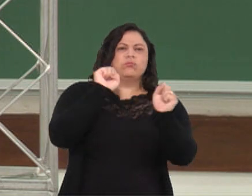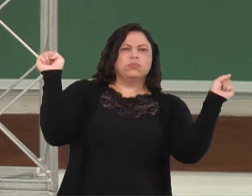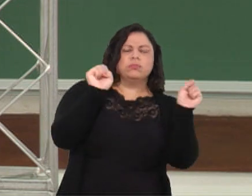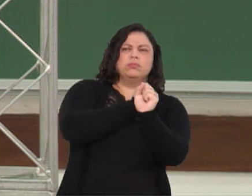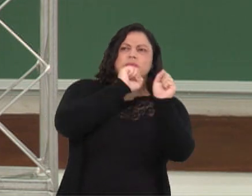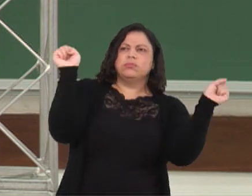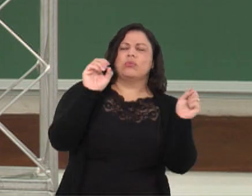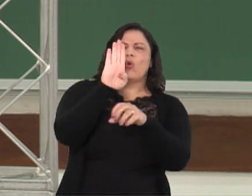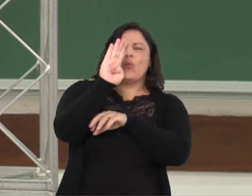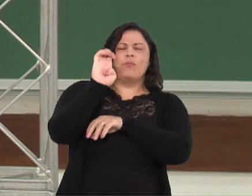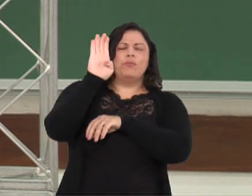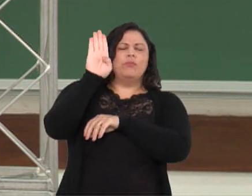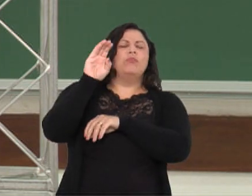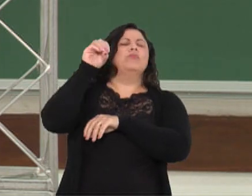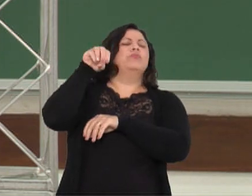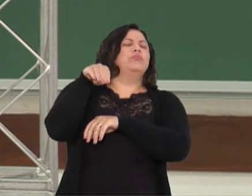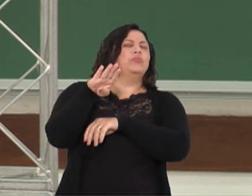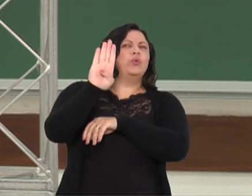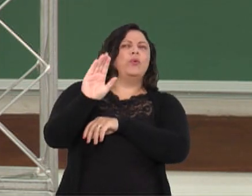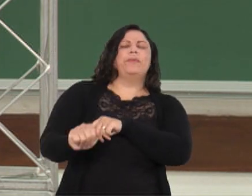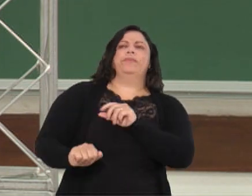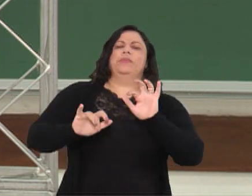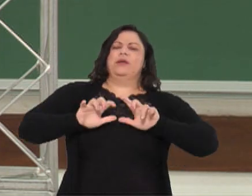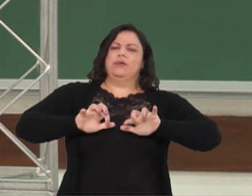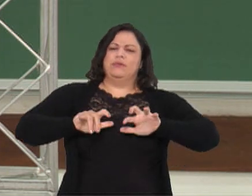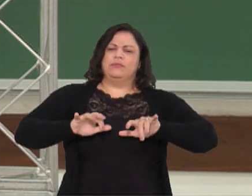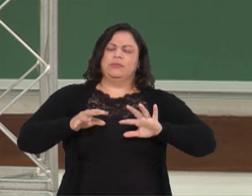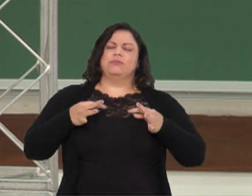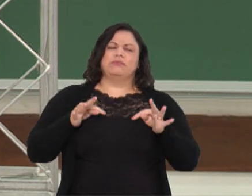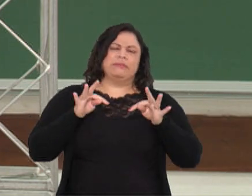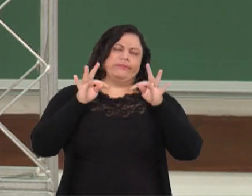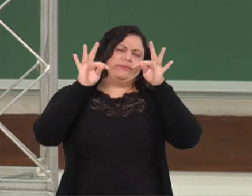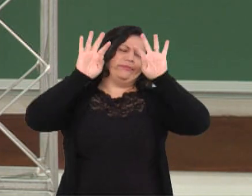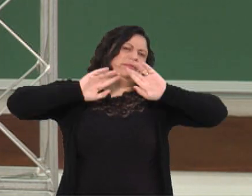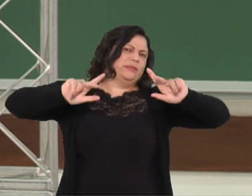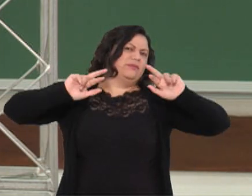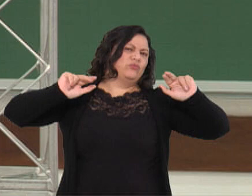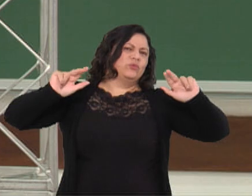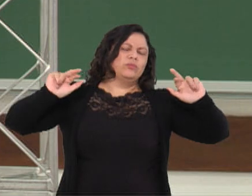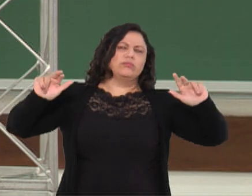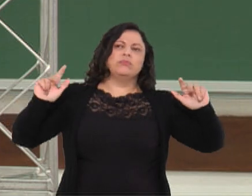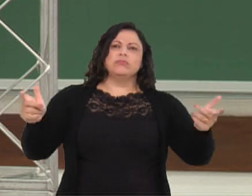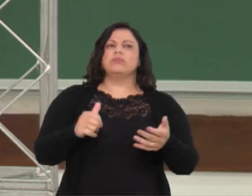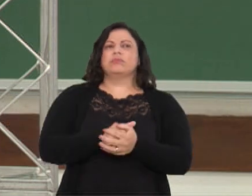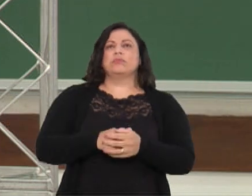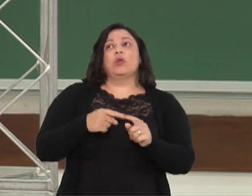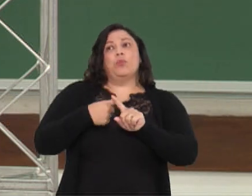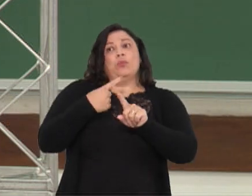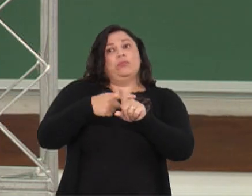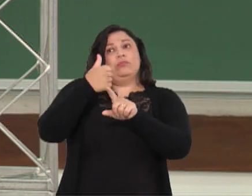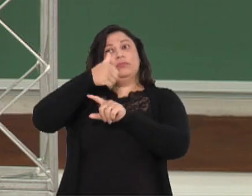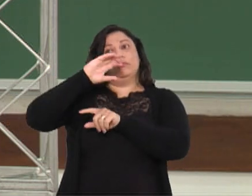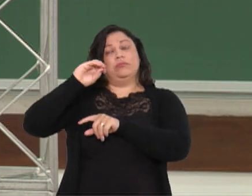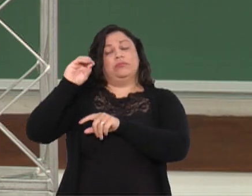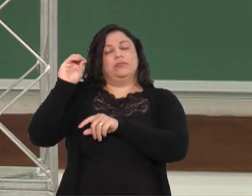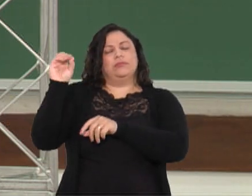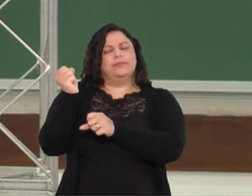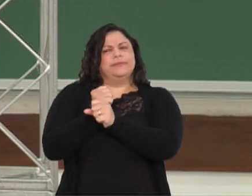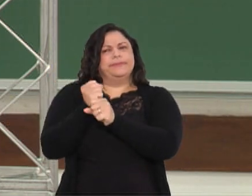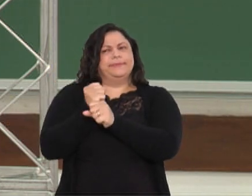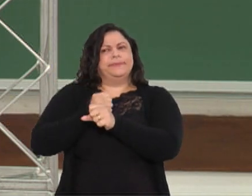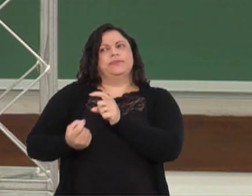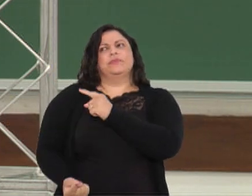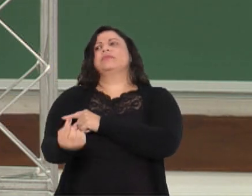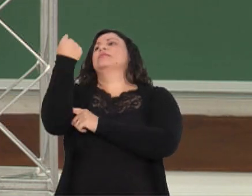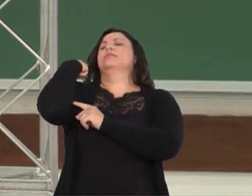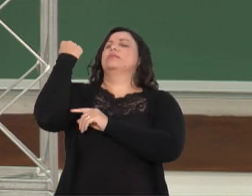está começando a ter computadores e tecnologias, coisas que 100 anos antes, quando o conceito foi desenvolvido,